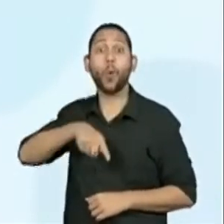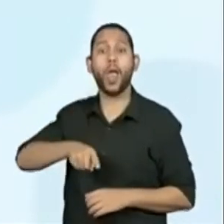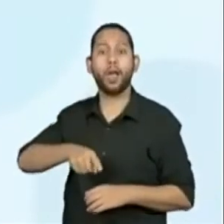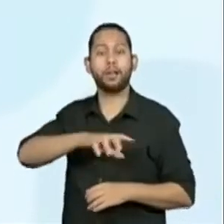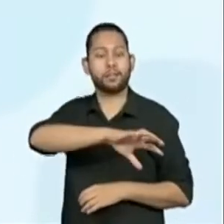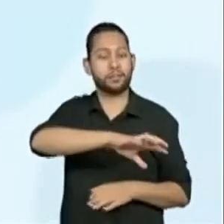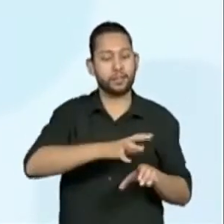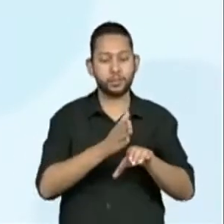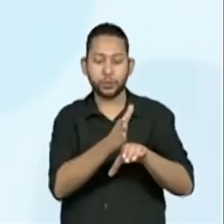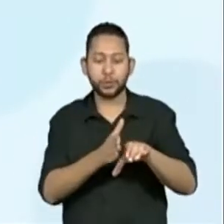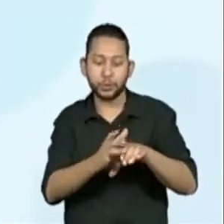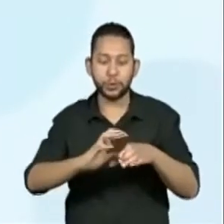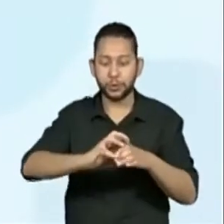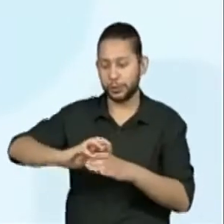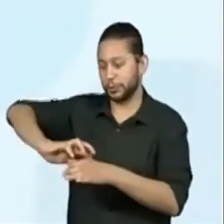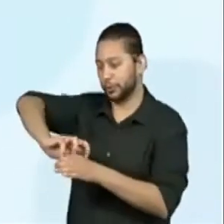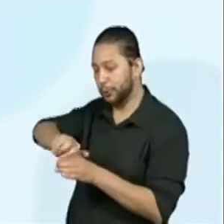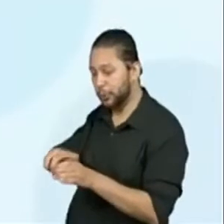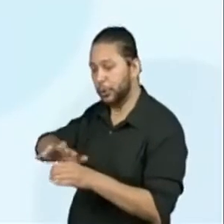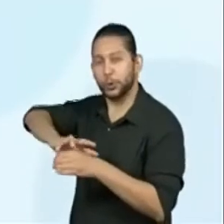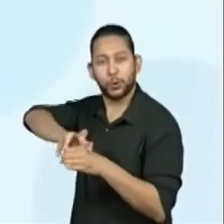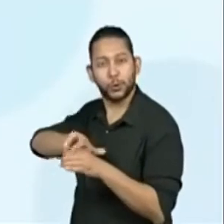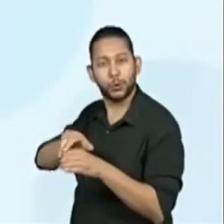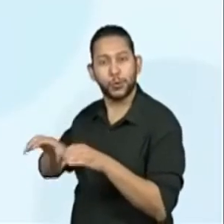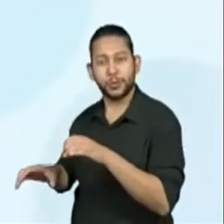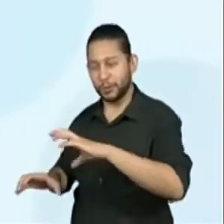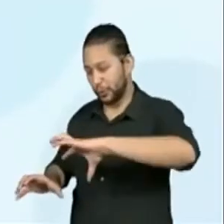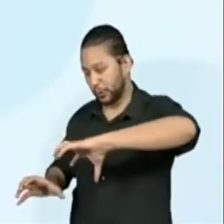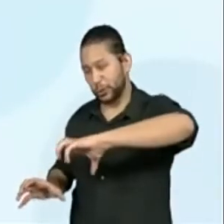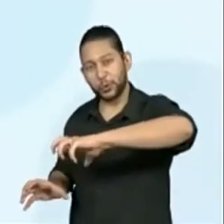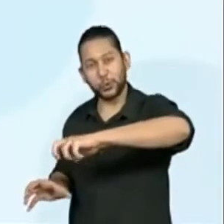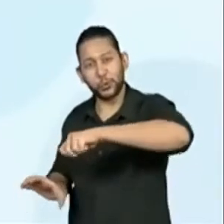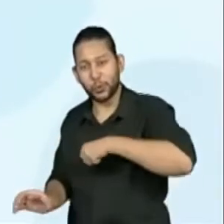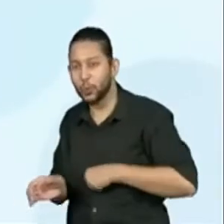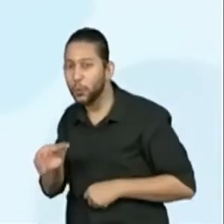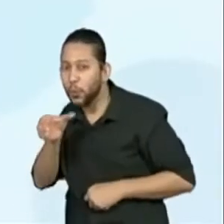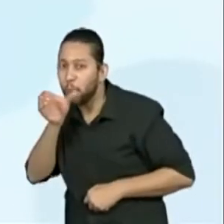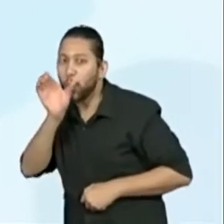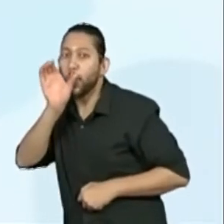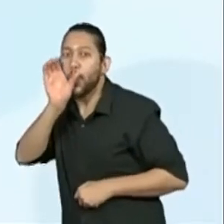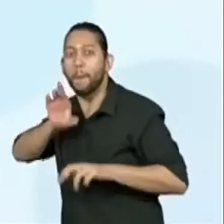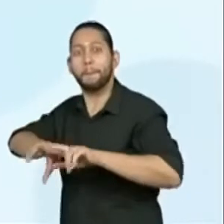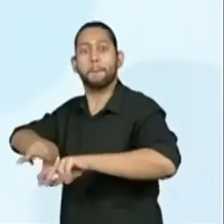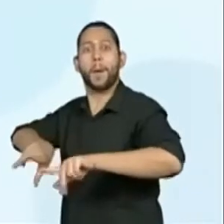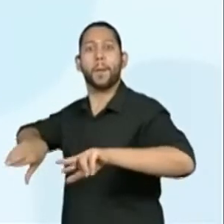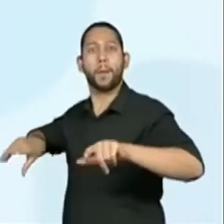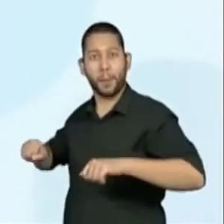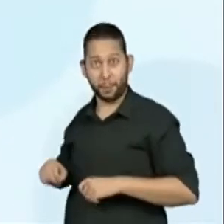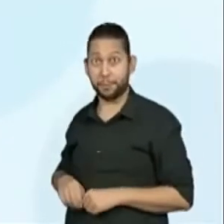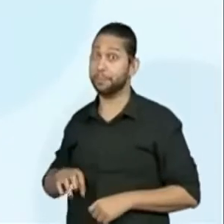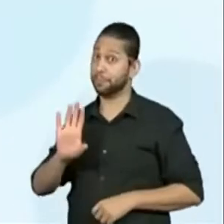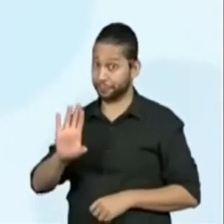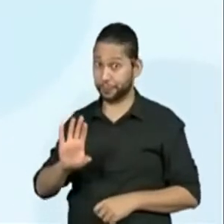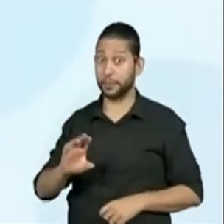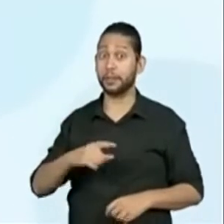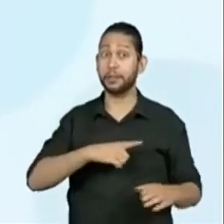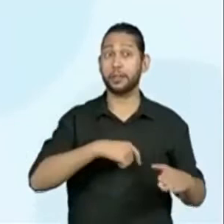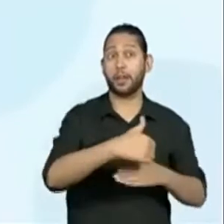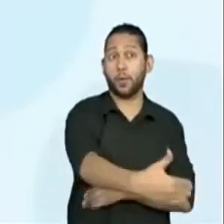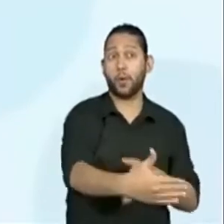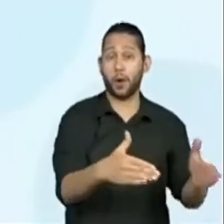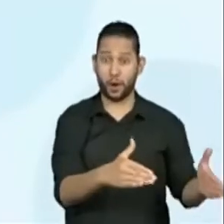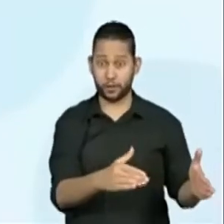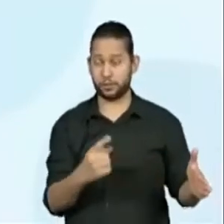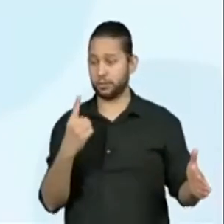jantar então primeira coisa que a gente eu vou destacar aqui as informações relevantes dessa